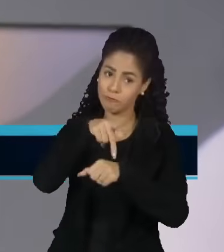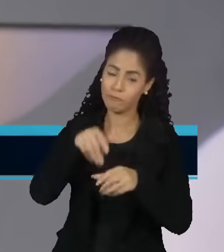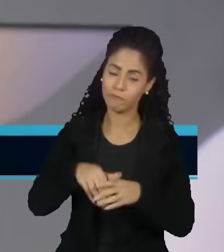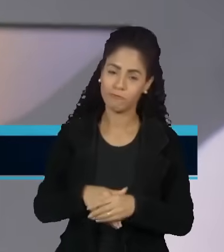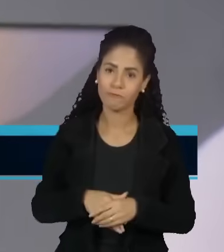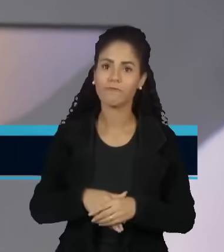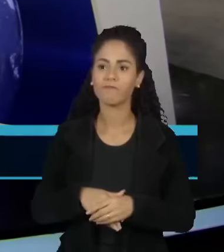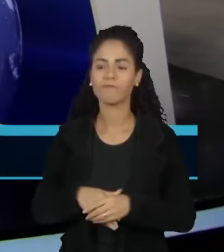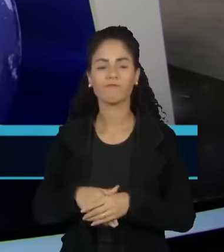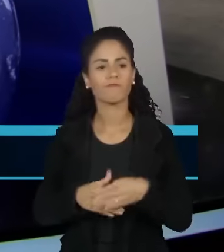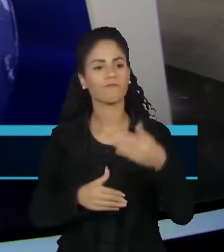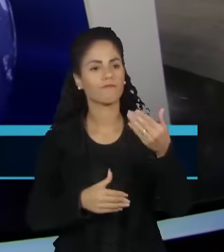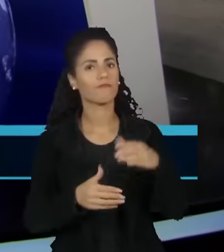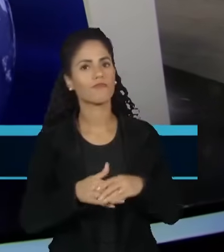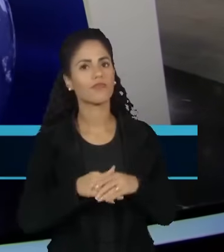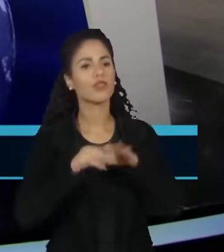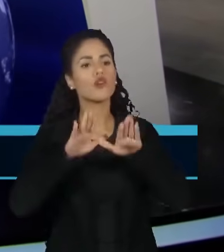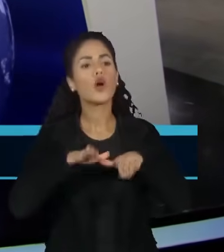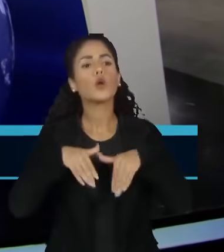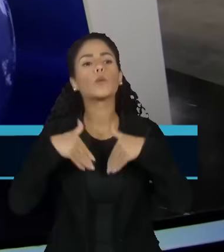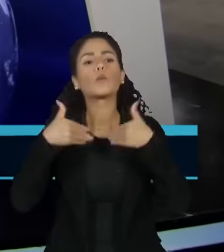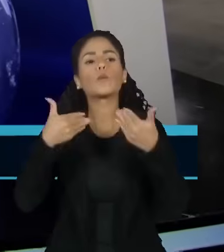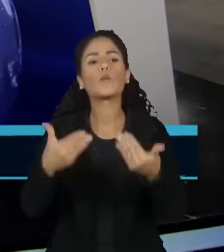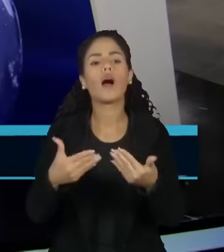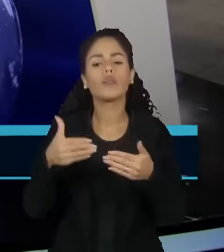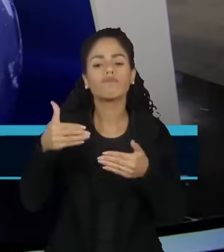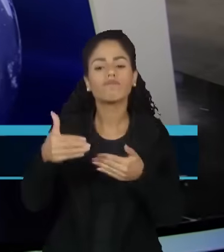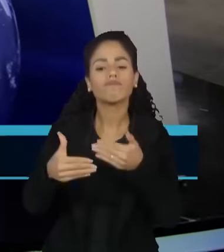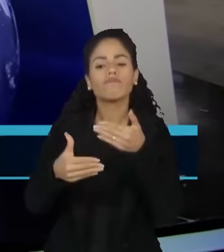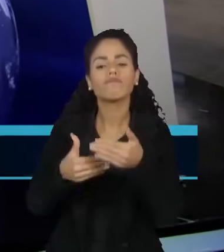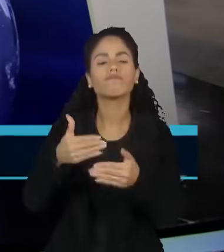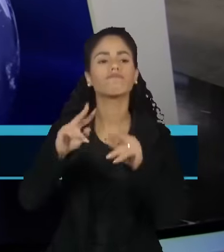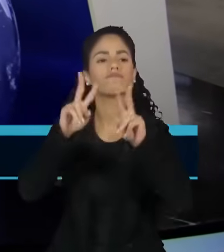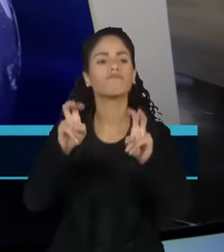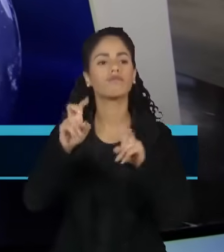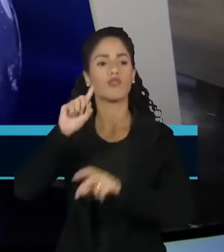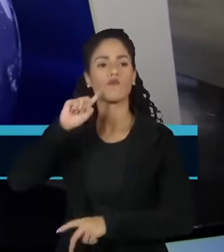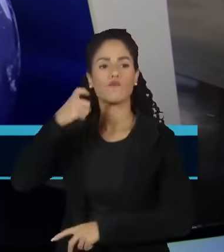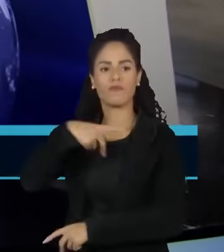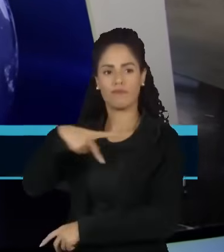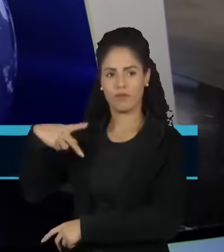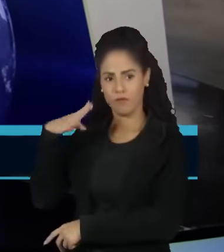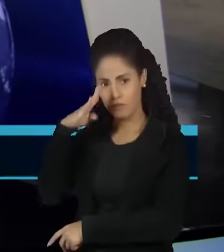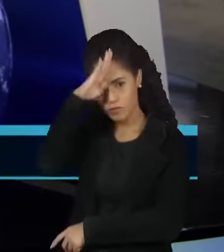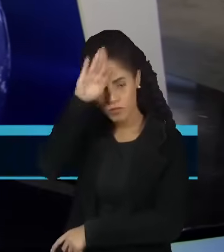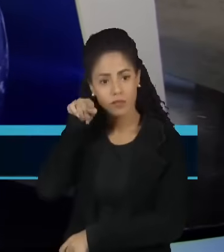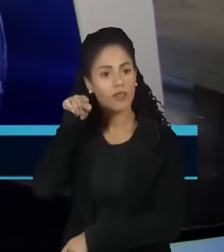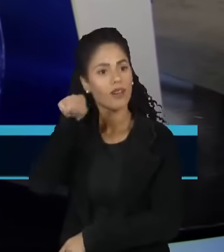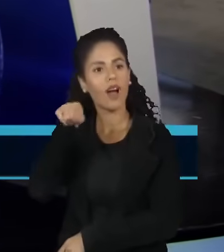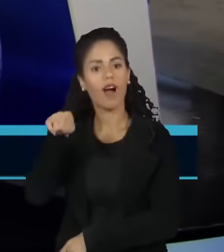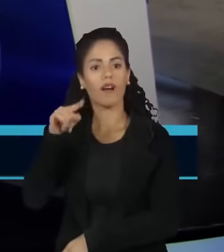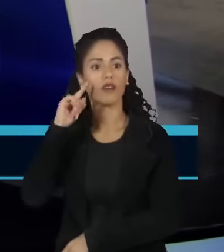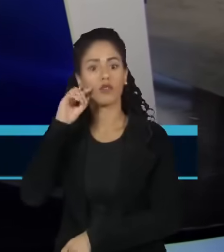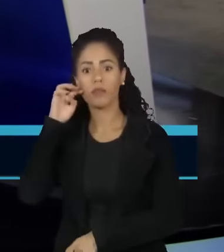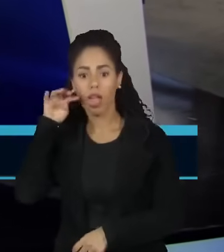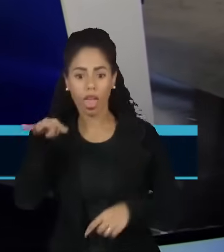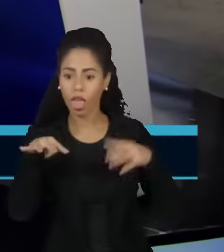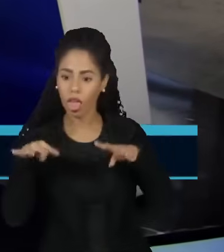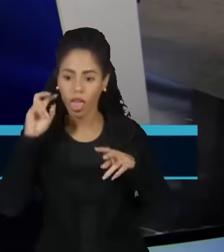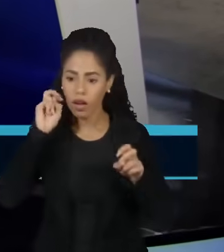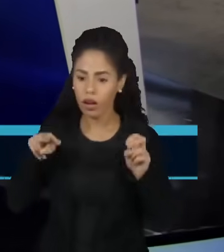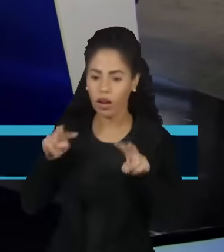E Sakamoto, quais podem ser as cenas dos próximos capítulos com o ex-presidente Jair Bolsonaro no centro da tentativa de